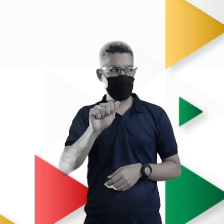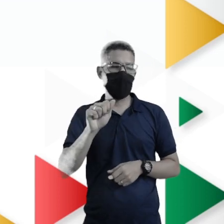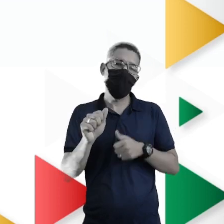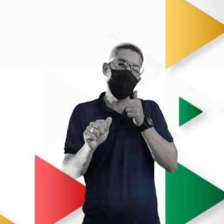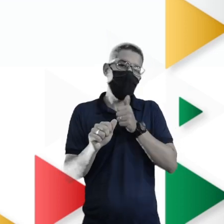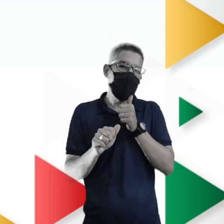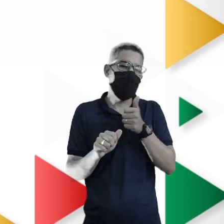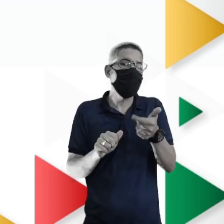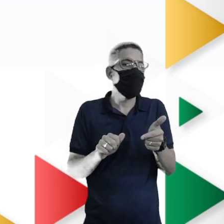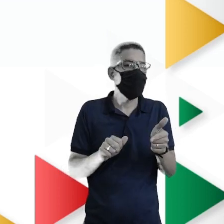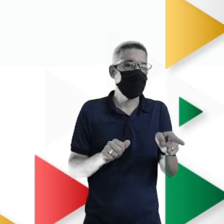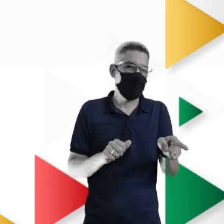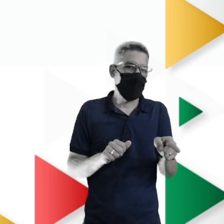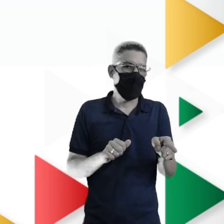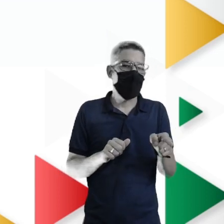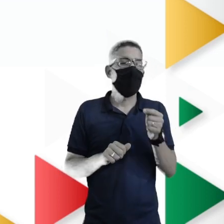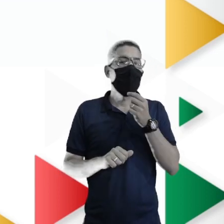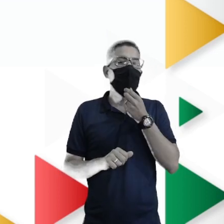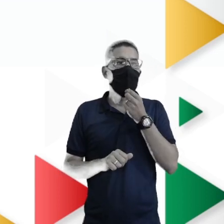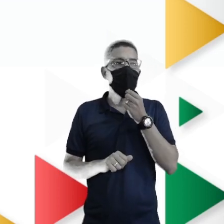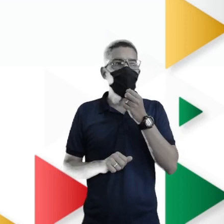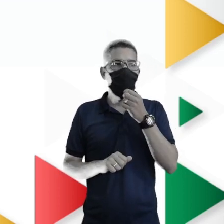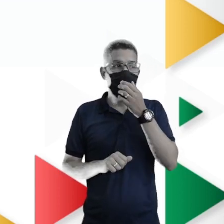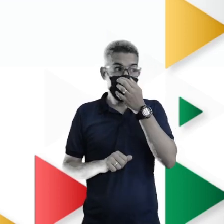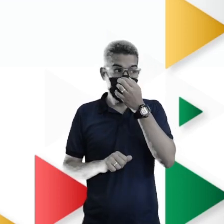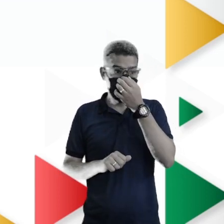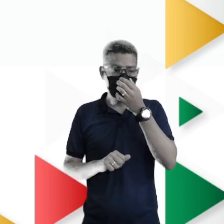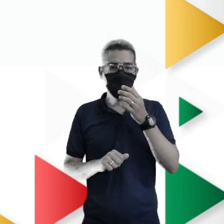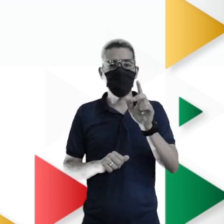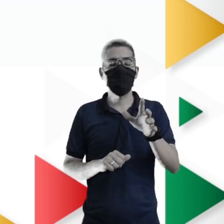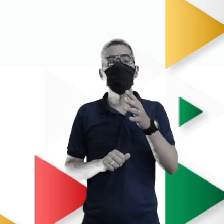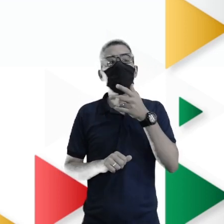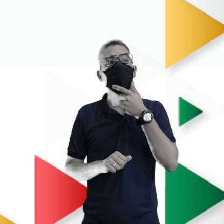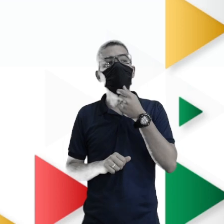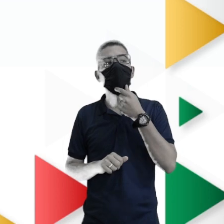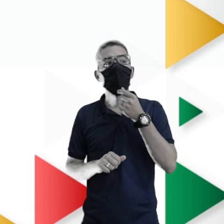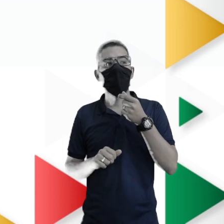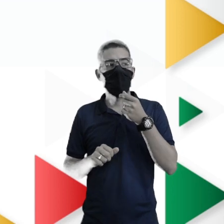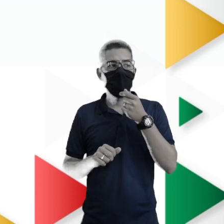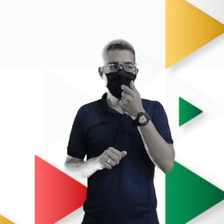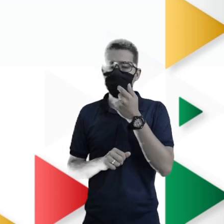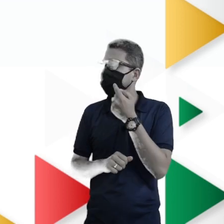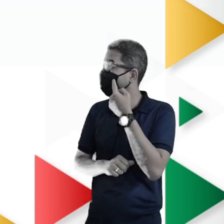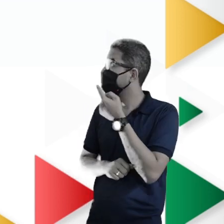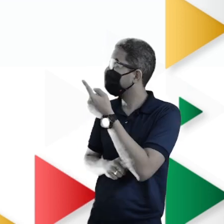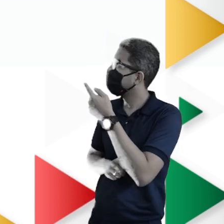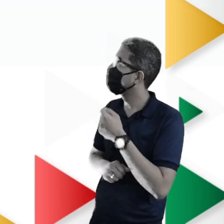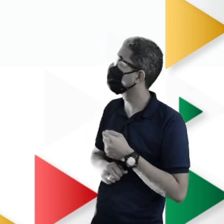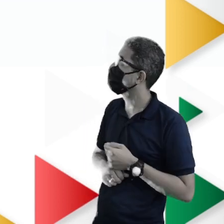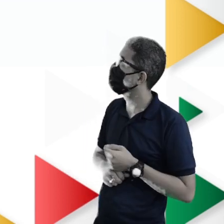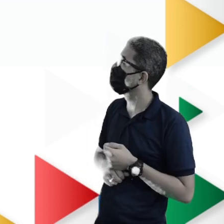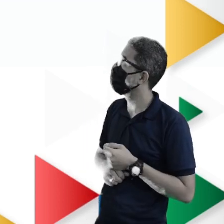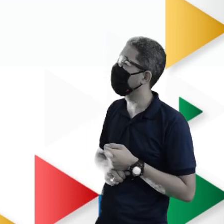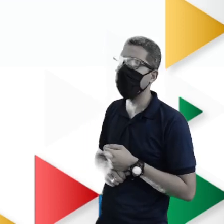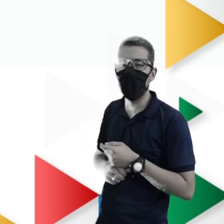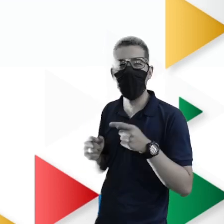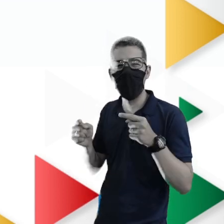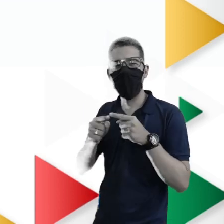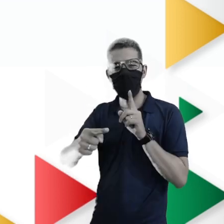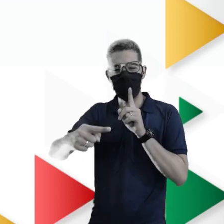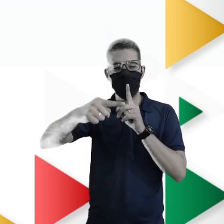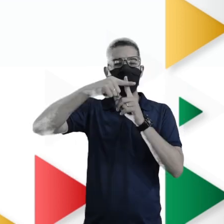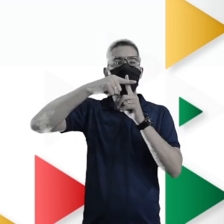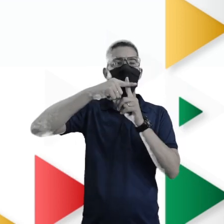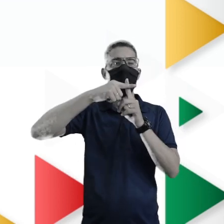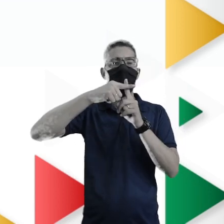Olha, possui diferentes exercícios obrigatórios, entre os quais o crucifixo, que é esse que você está vendo aí, ó, do nosso campeão aí,